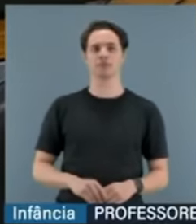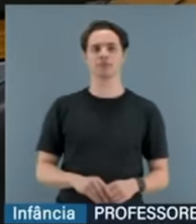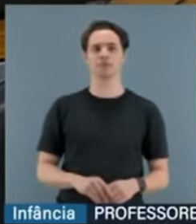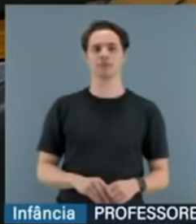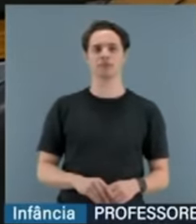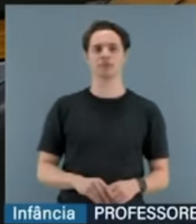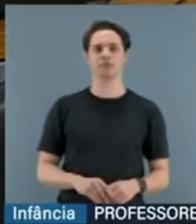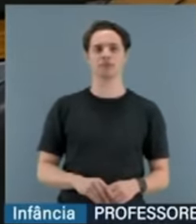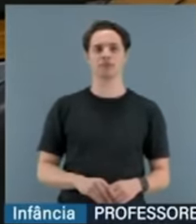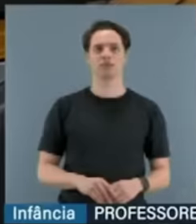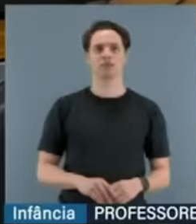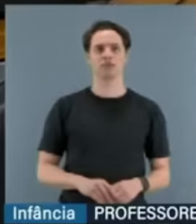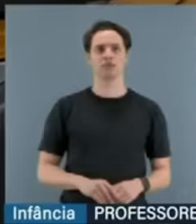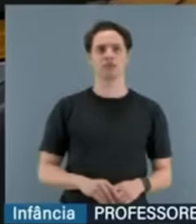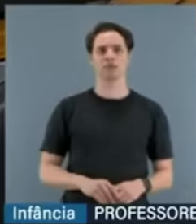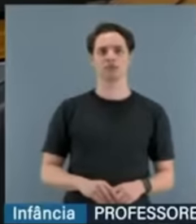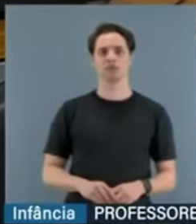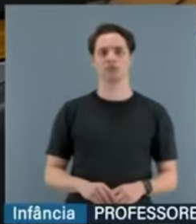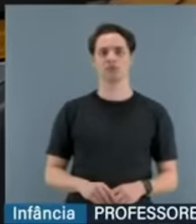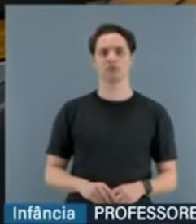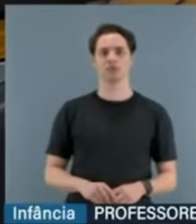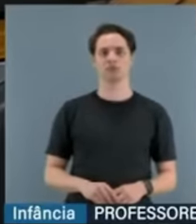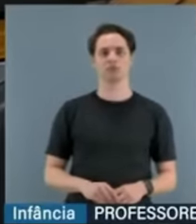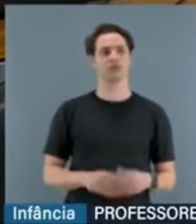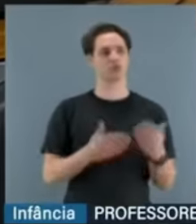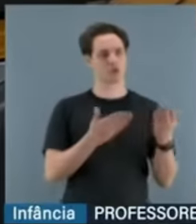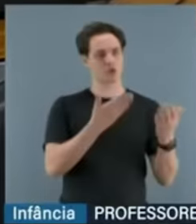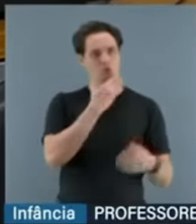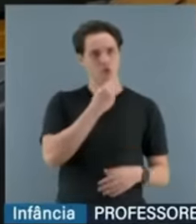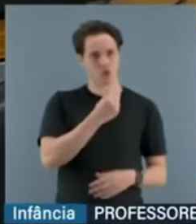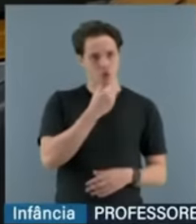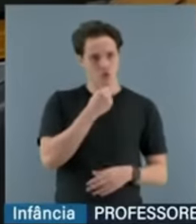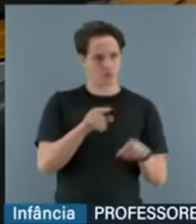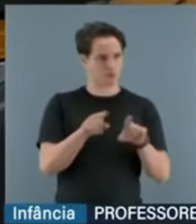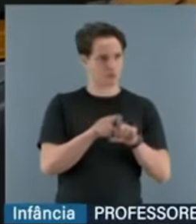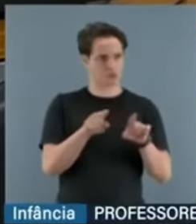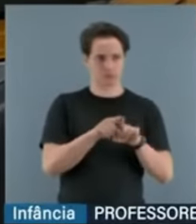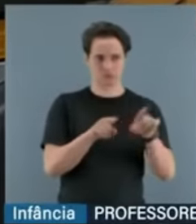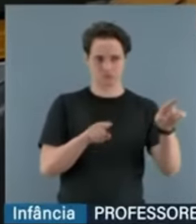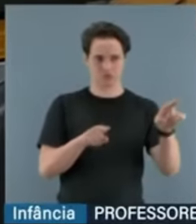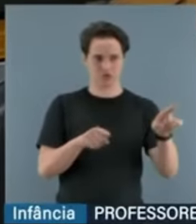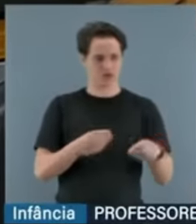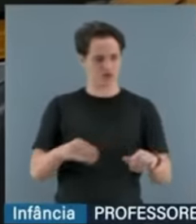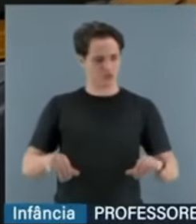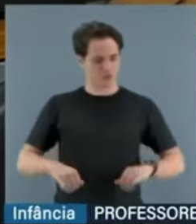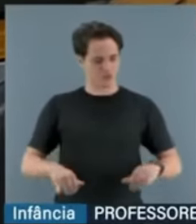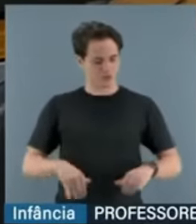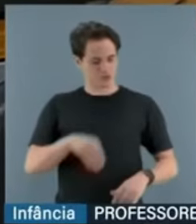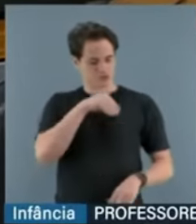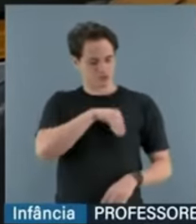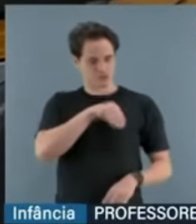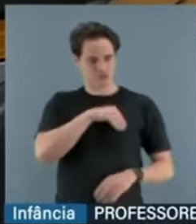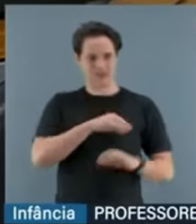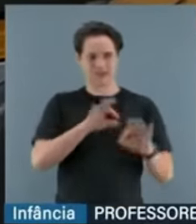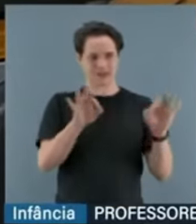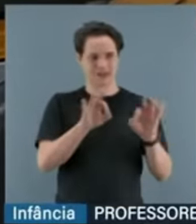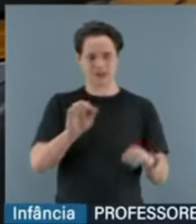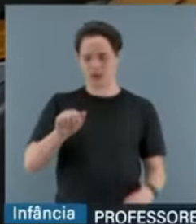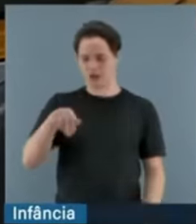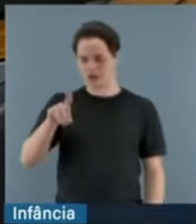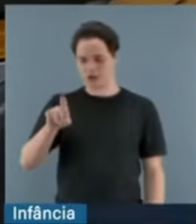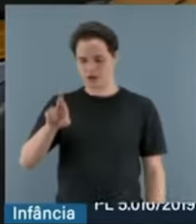Silvinei Vasques, como o senhor também, está passando uma situação difícil, não está mais recebendo salário. Anderson Torres também não vai mais receber